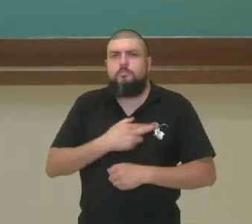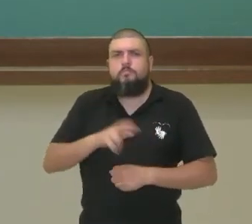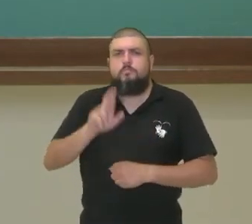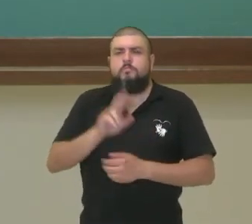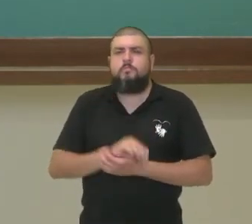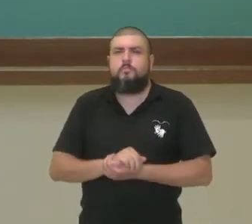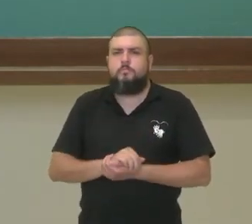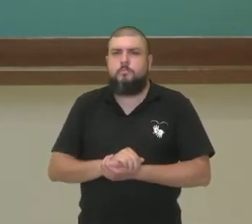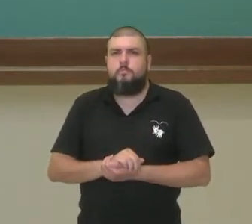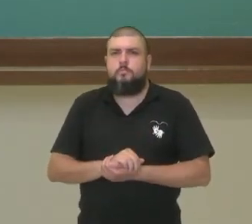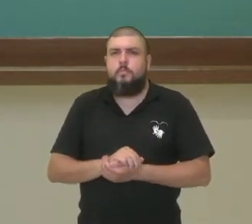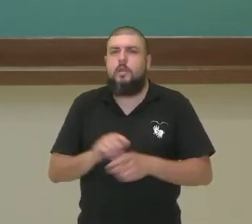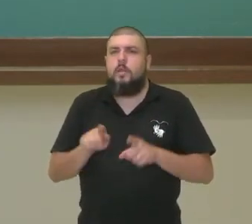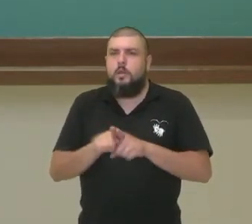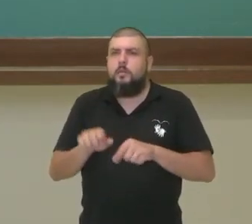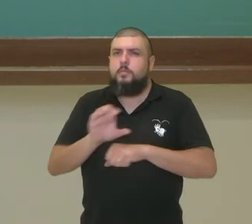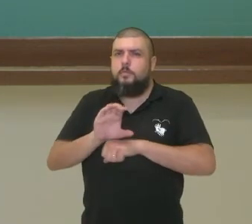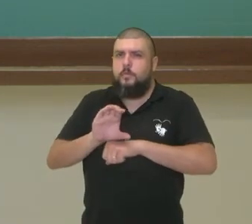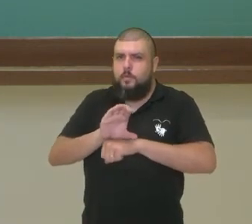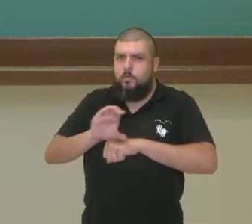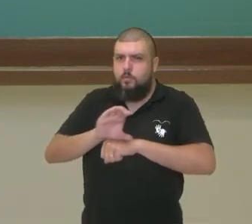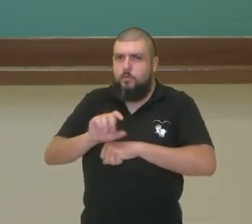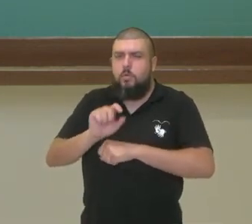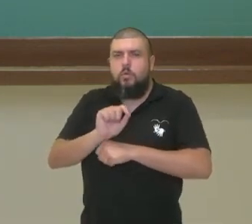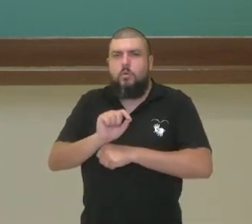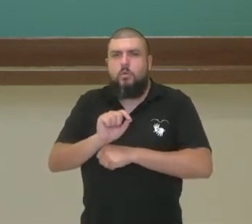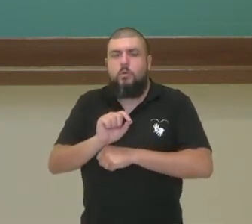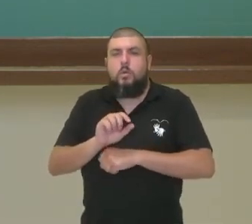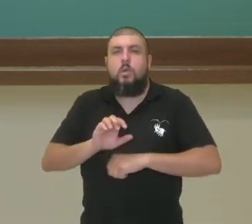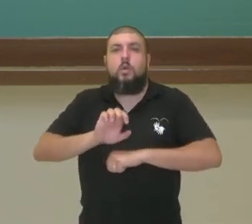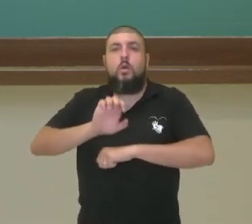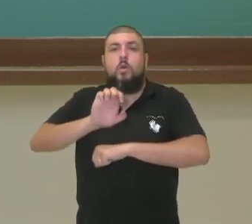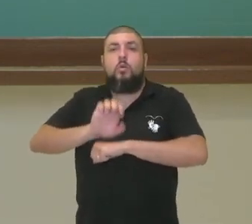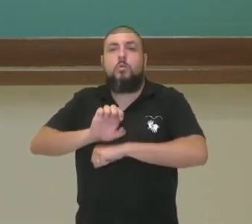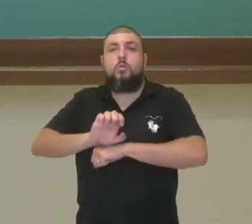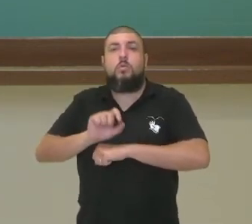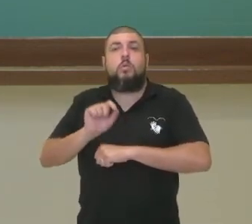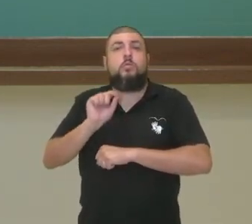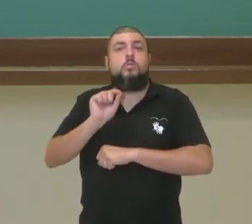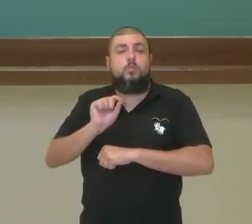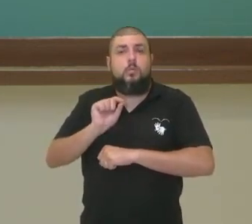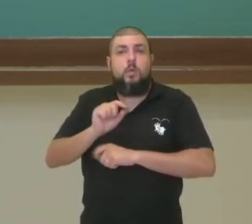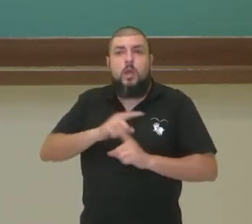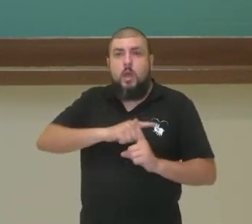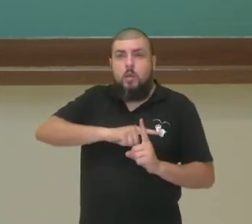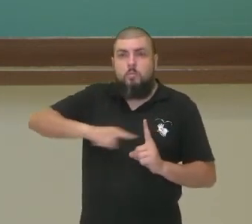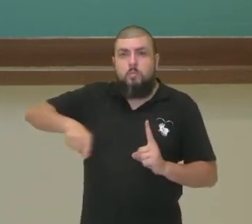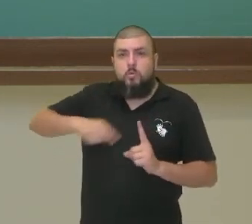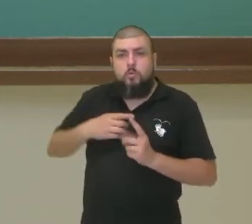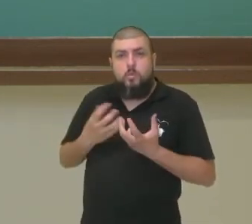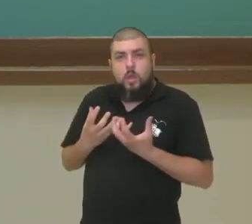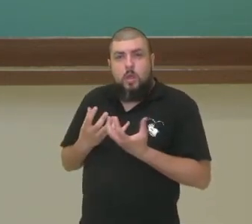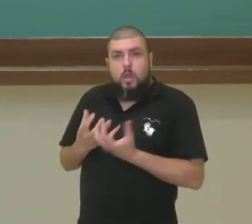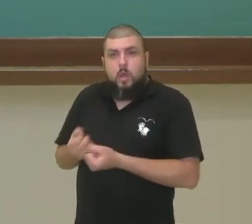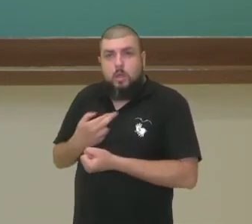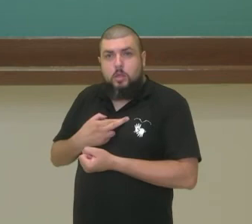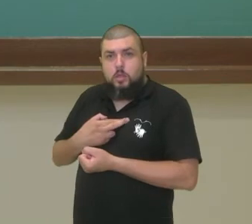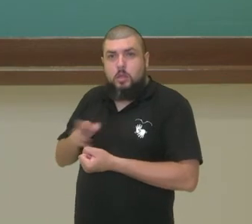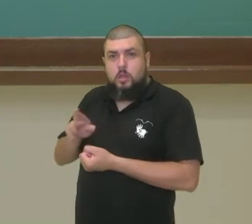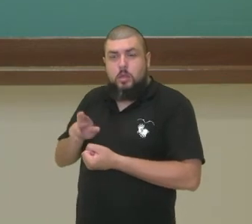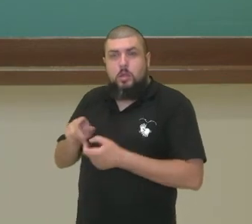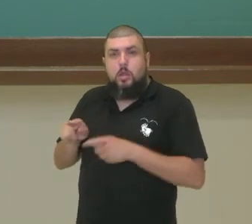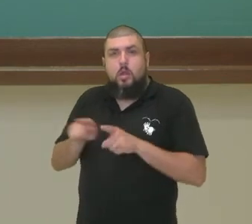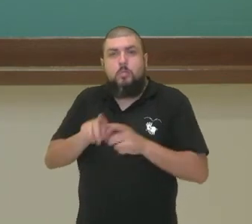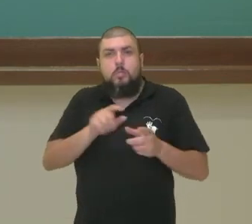na Constituição que o Estado não pode abraçar uma religião e ignorar ou perseguir as